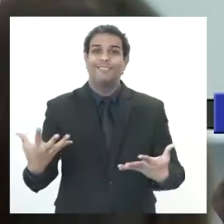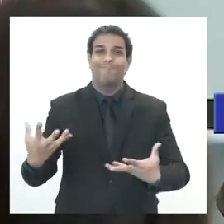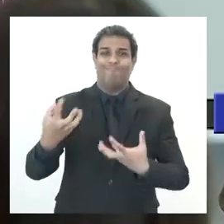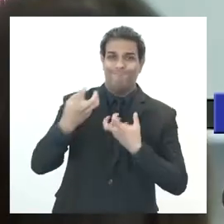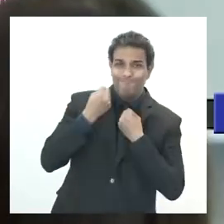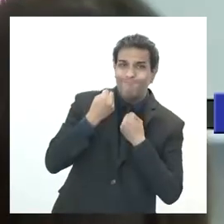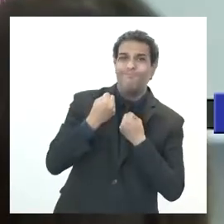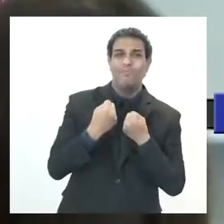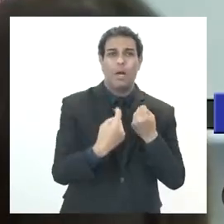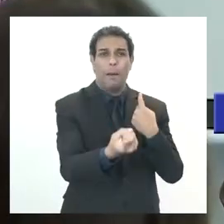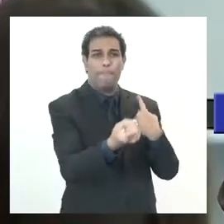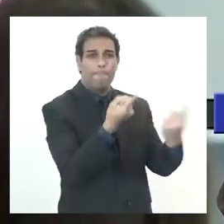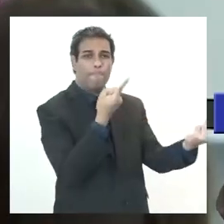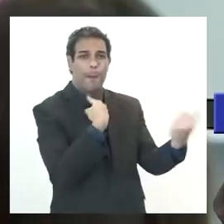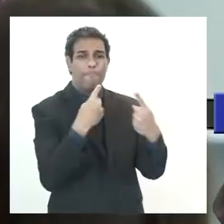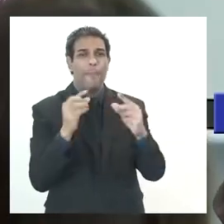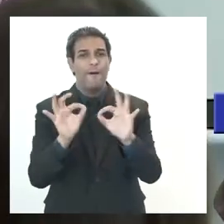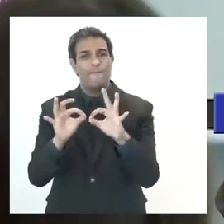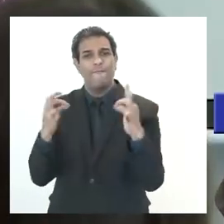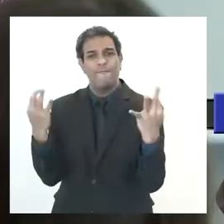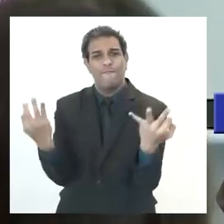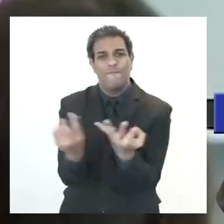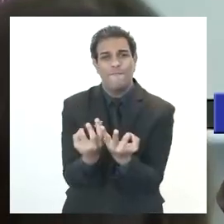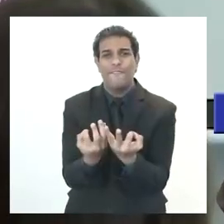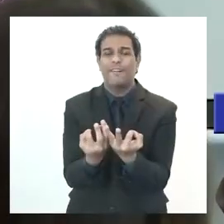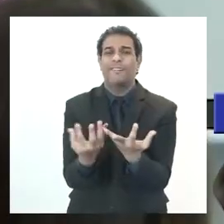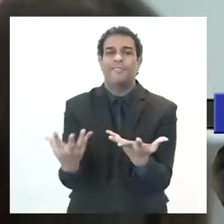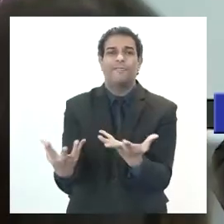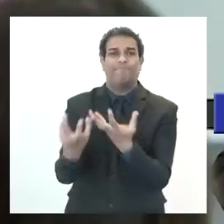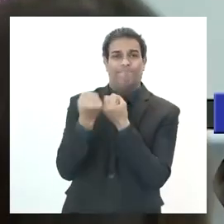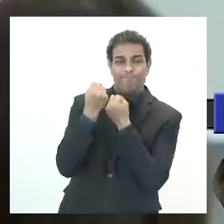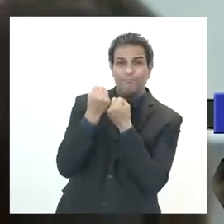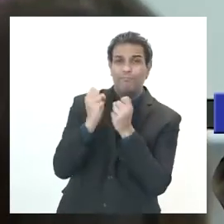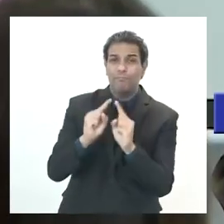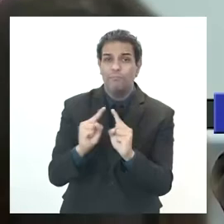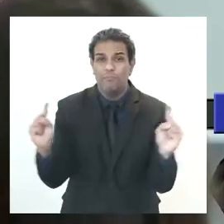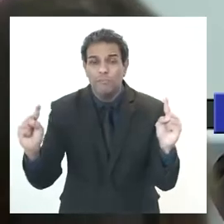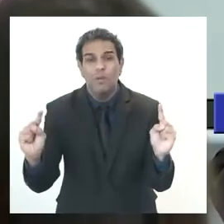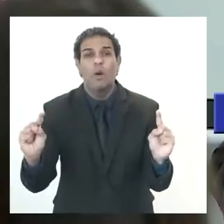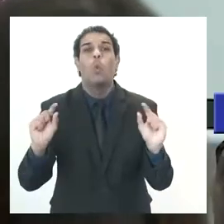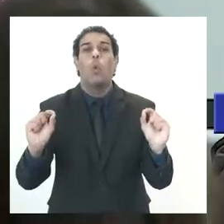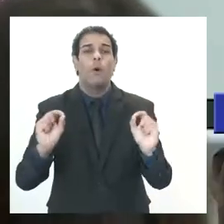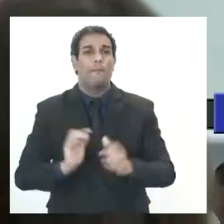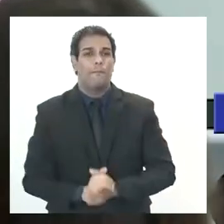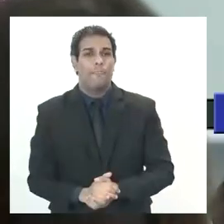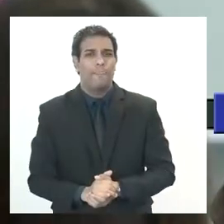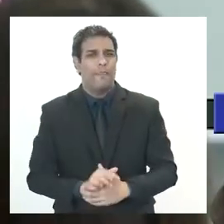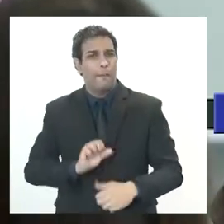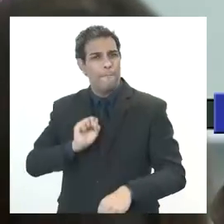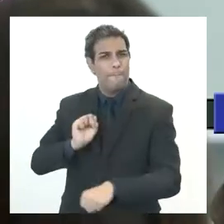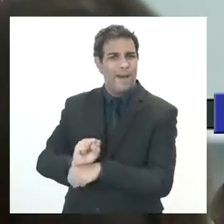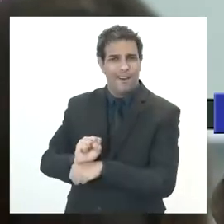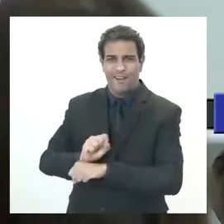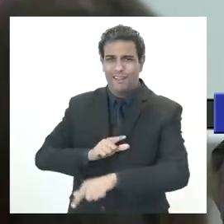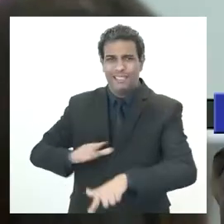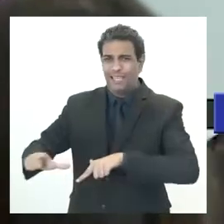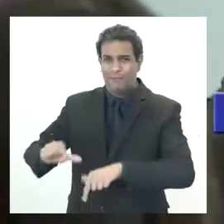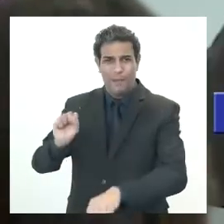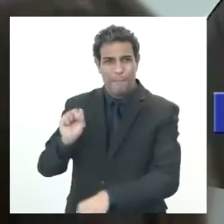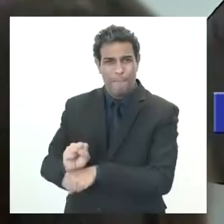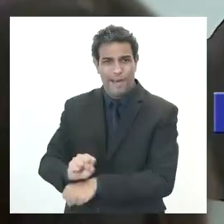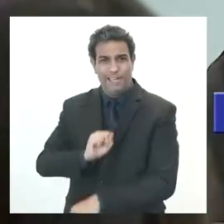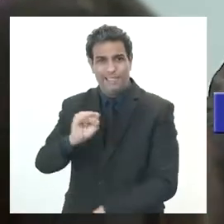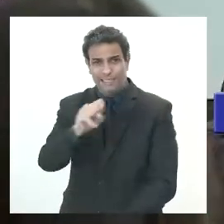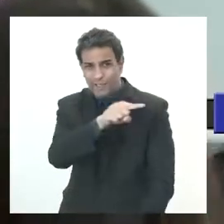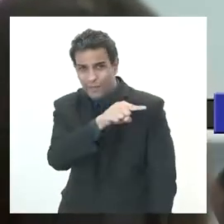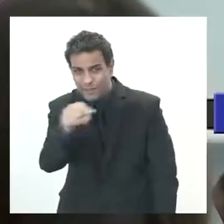massacrados as famílias estão sendo aviltadas e esquecidas mas nós não podemos parar de trabalhar porque se